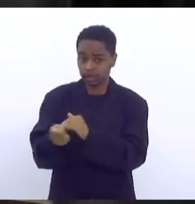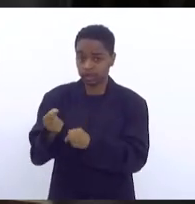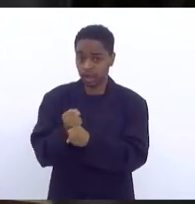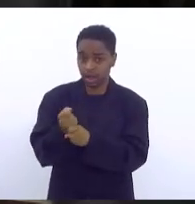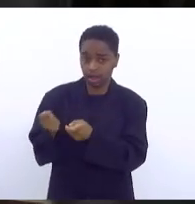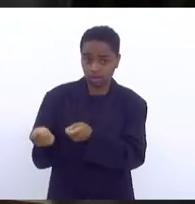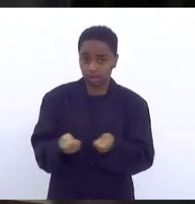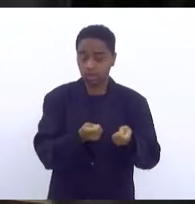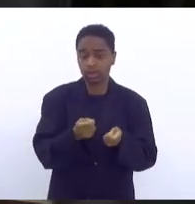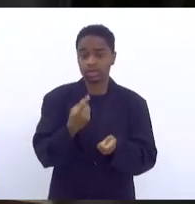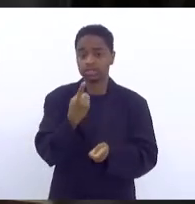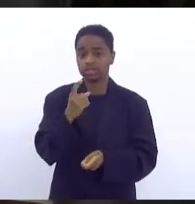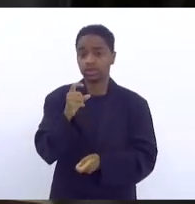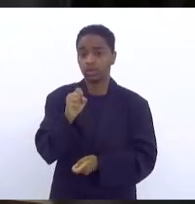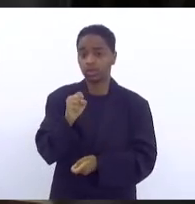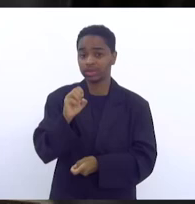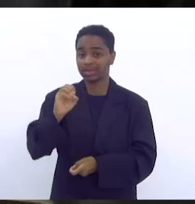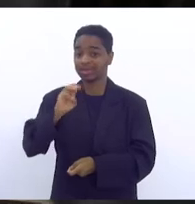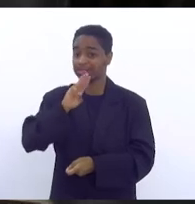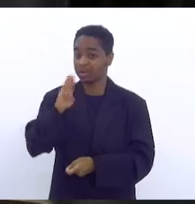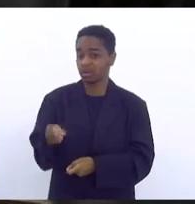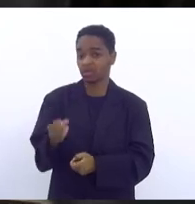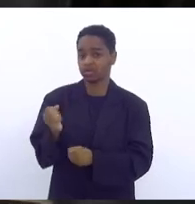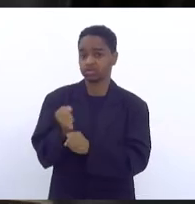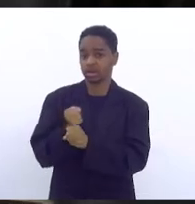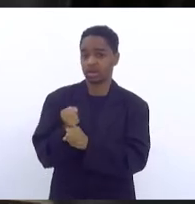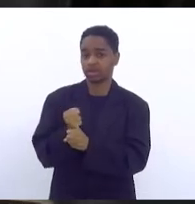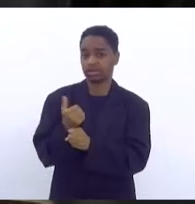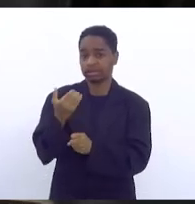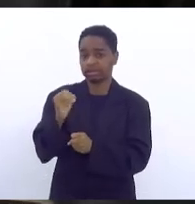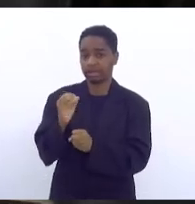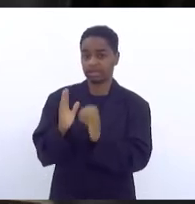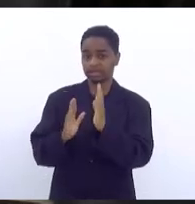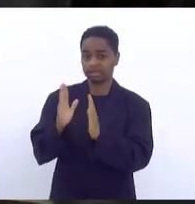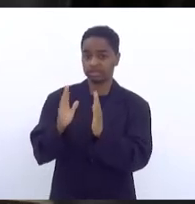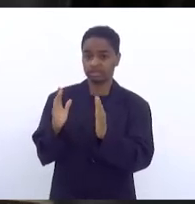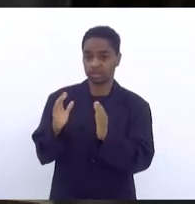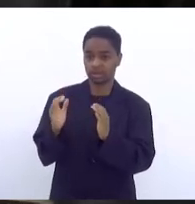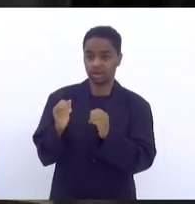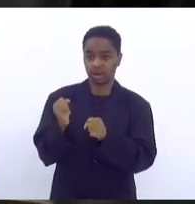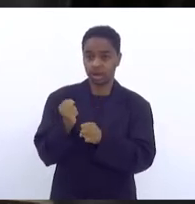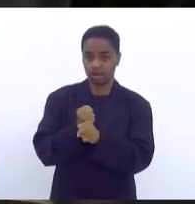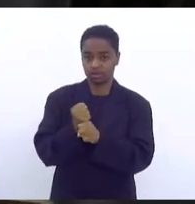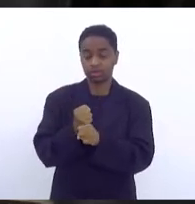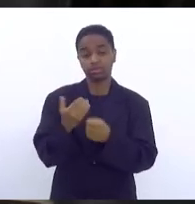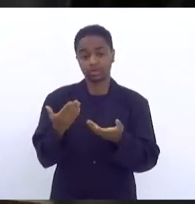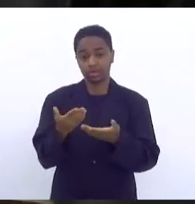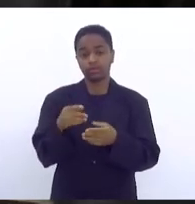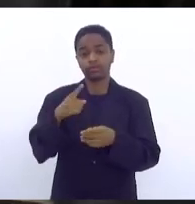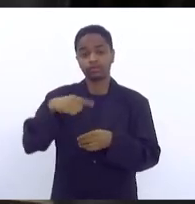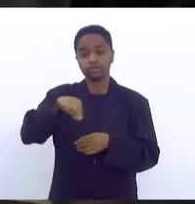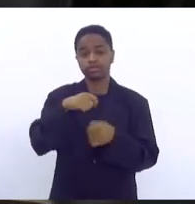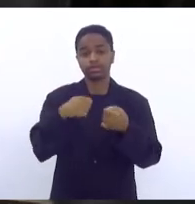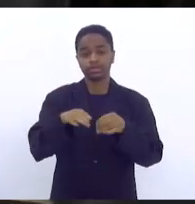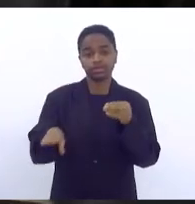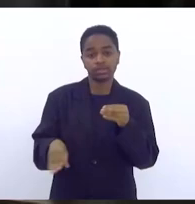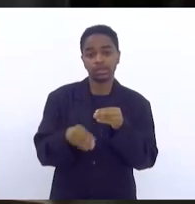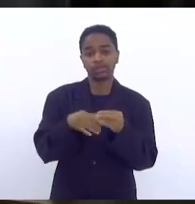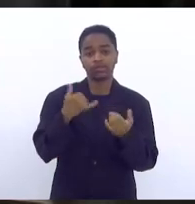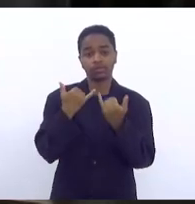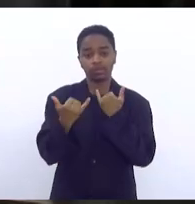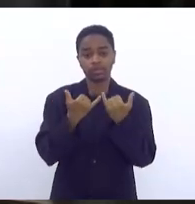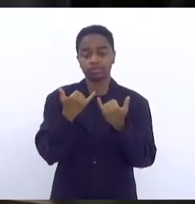anos de 180 milhões Então eu queria pedir para vocês incluírem essa informação no discurso que a gente tá